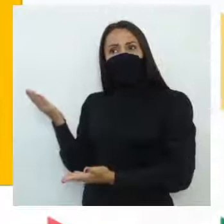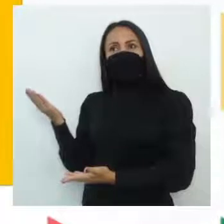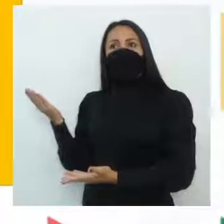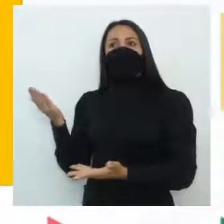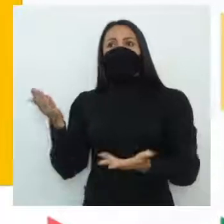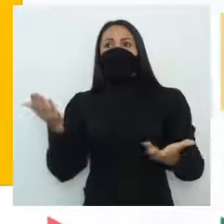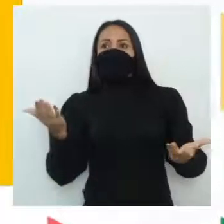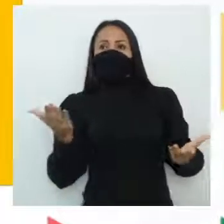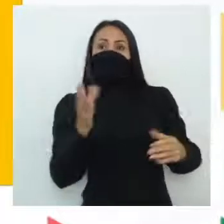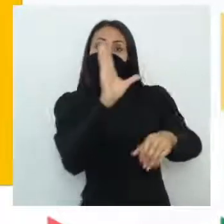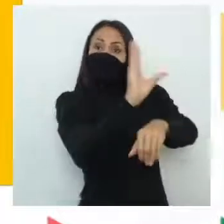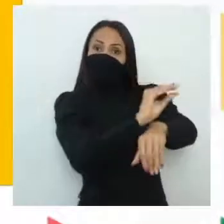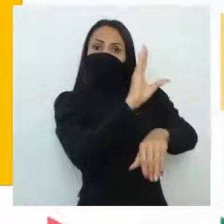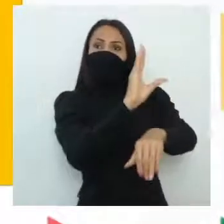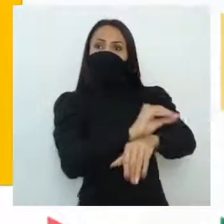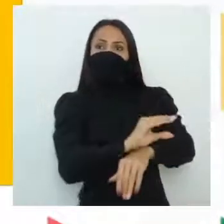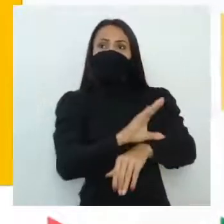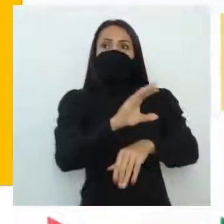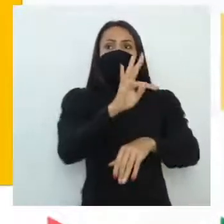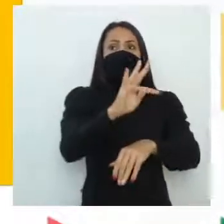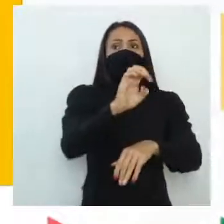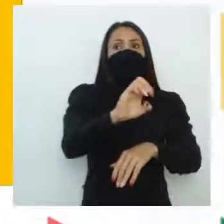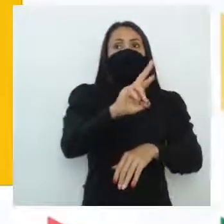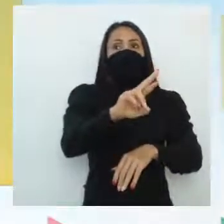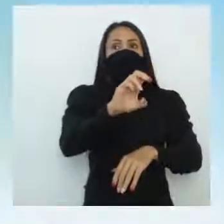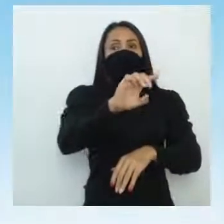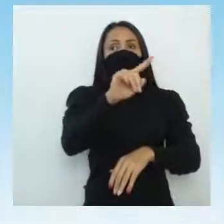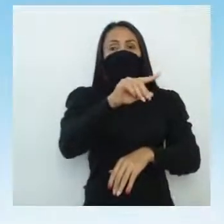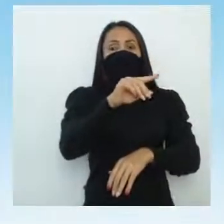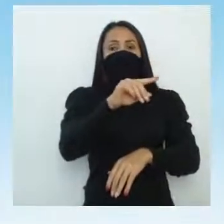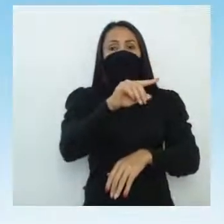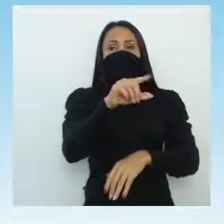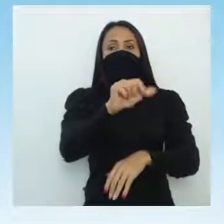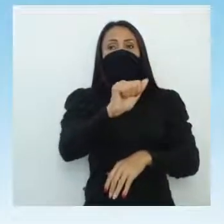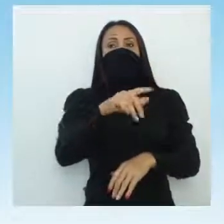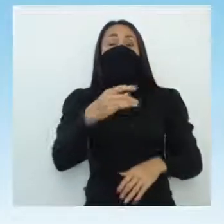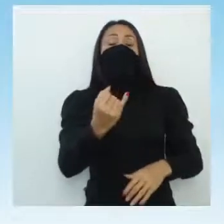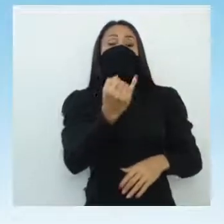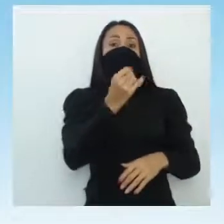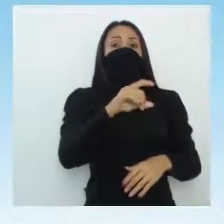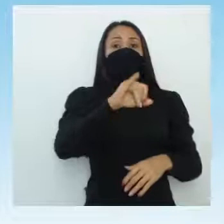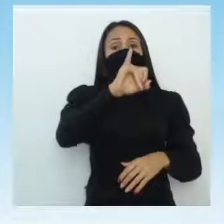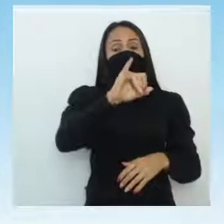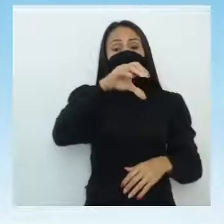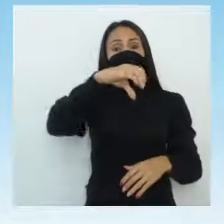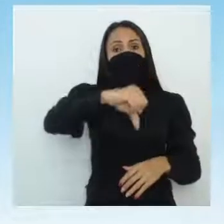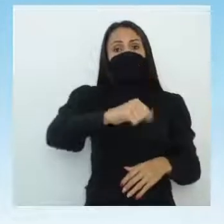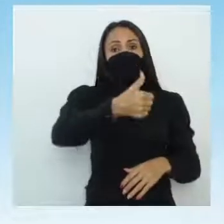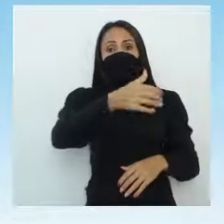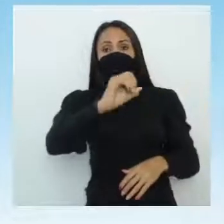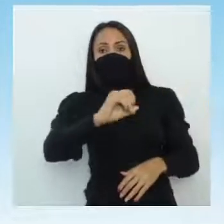de Teresa de Calcutá. Ela que nasceu em 1910 e morreu em